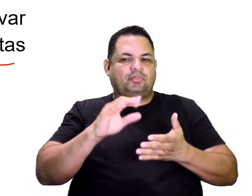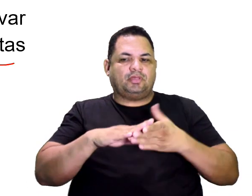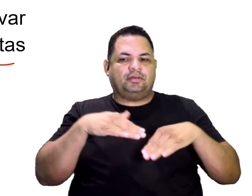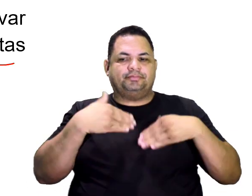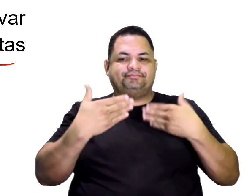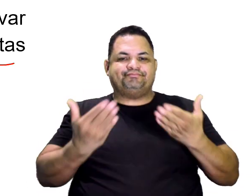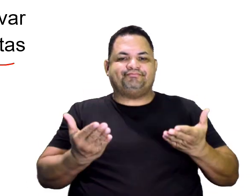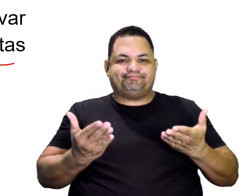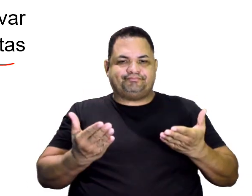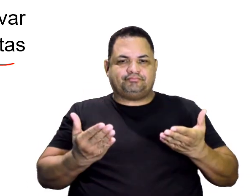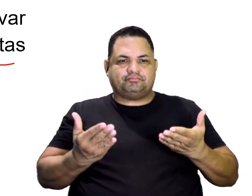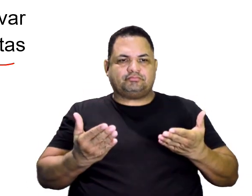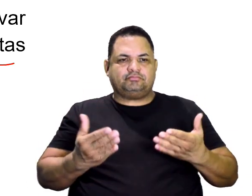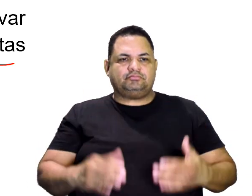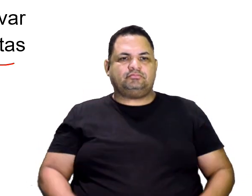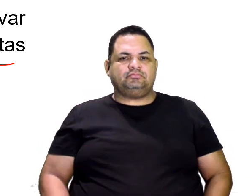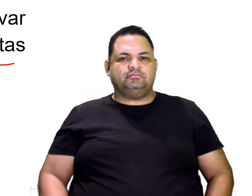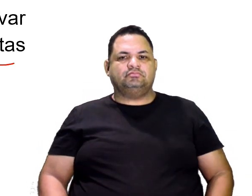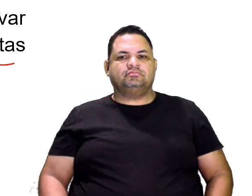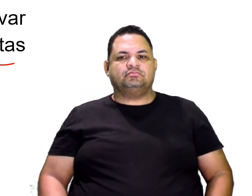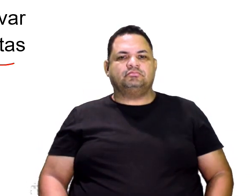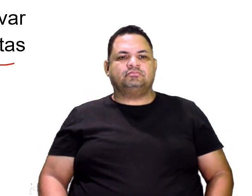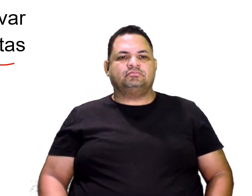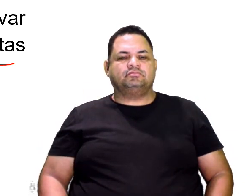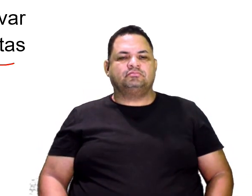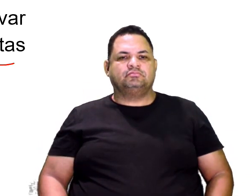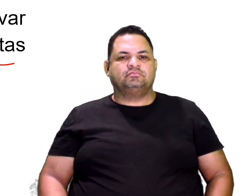ver o seguinte, que